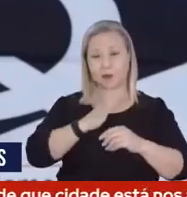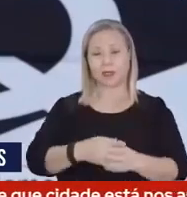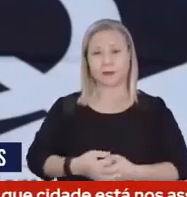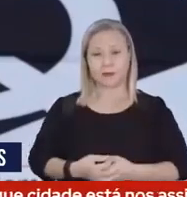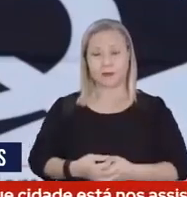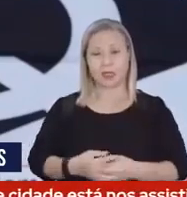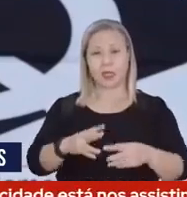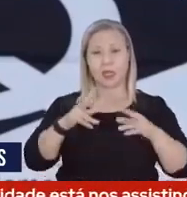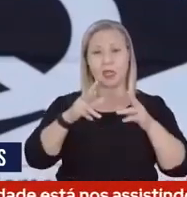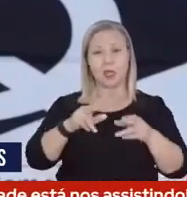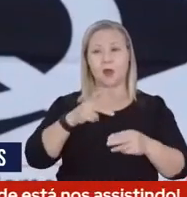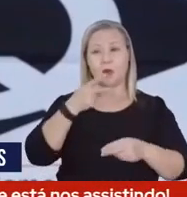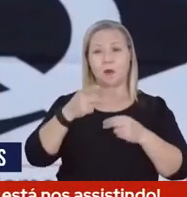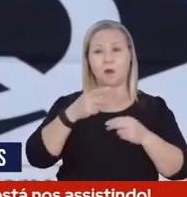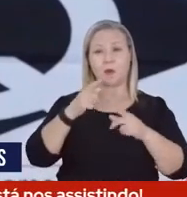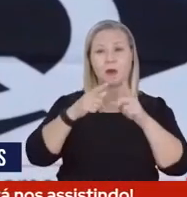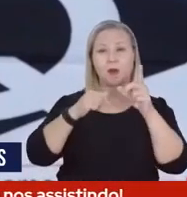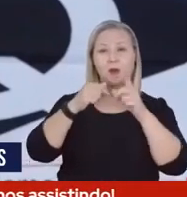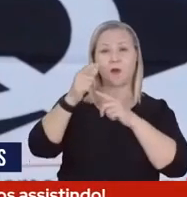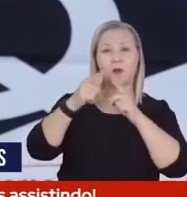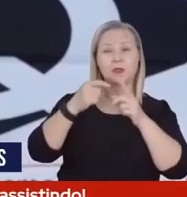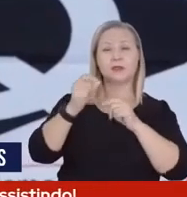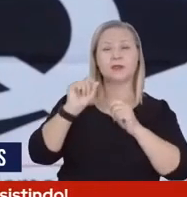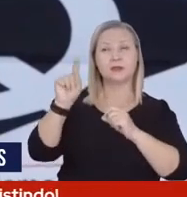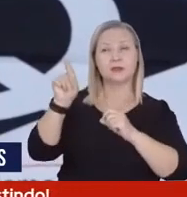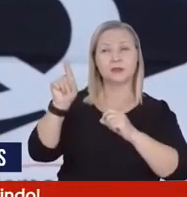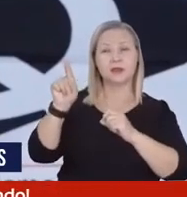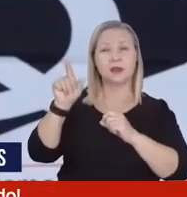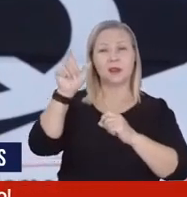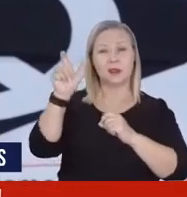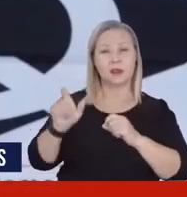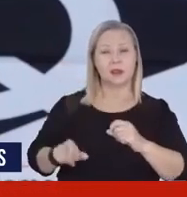de tentativa de resgatar a soberania nacional.